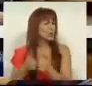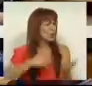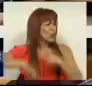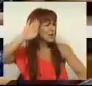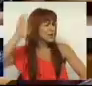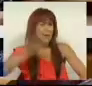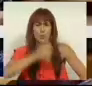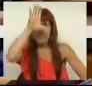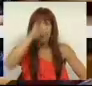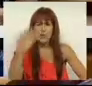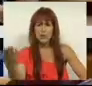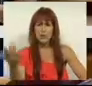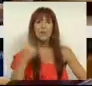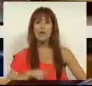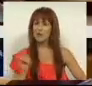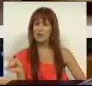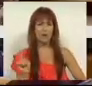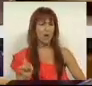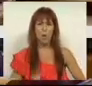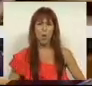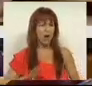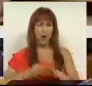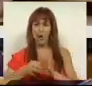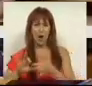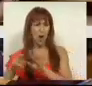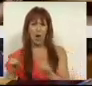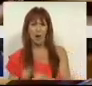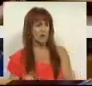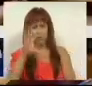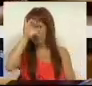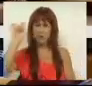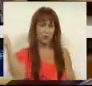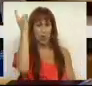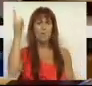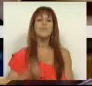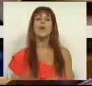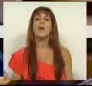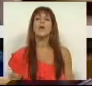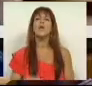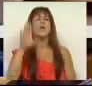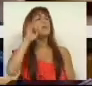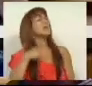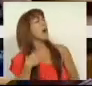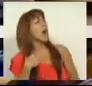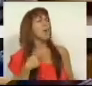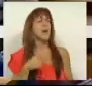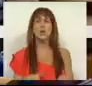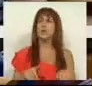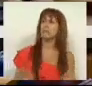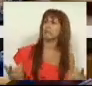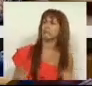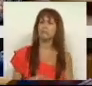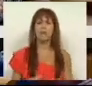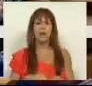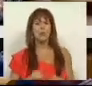sabemos disso, Sr. Primeiro-Ministro. Mas essa não é, de facto, a lógica por parte do Governo. Agora diz o Governo assim: mas nós não nos abstemos de